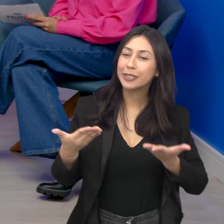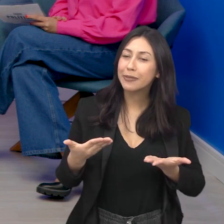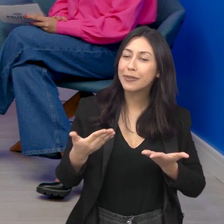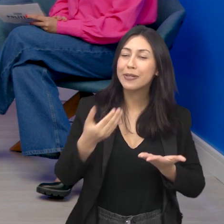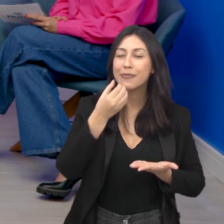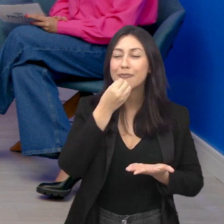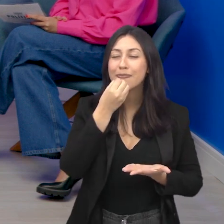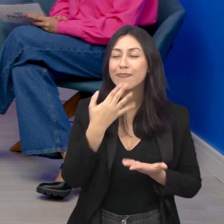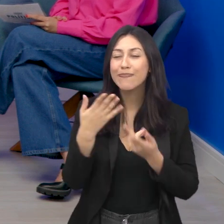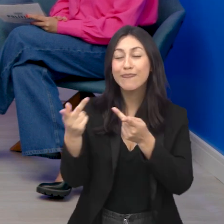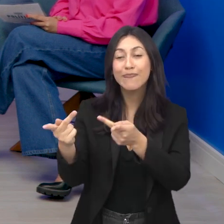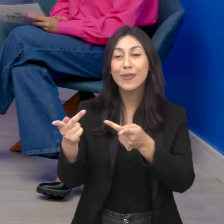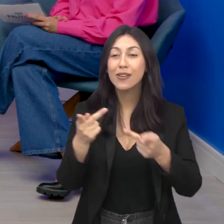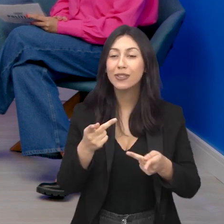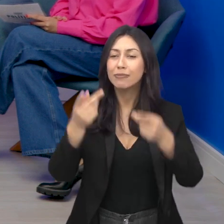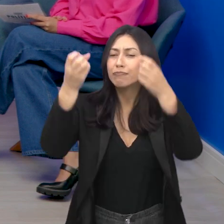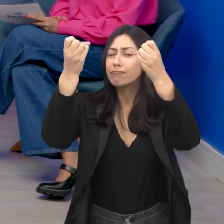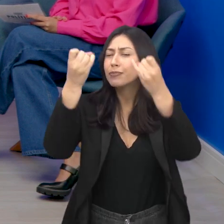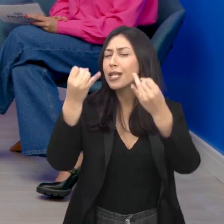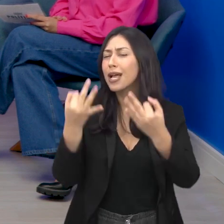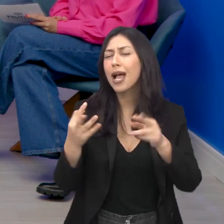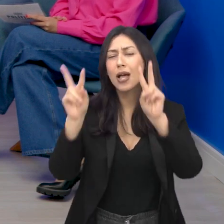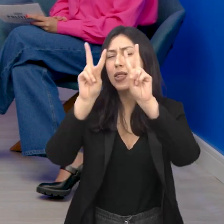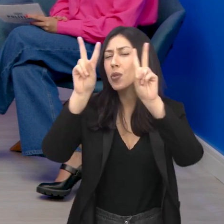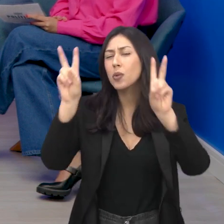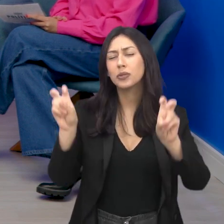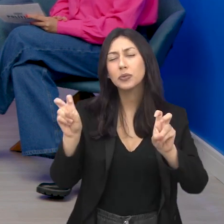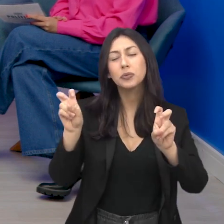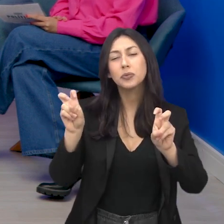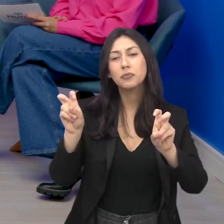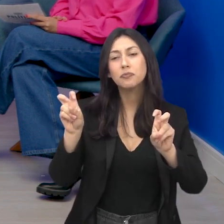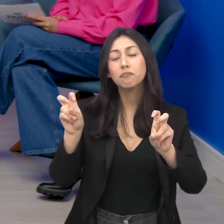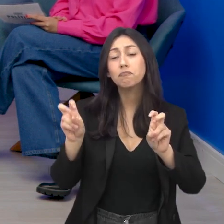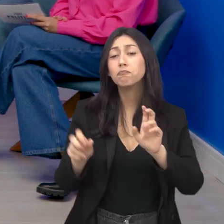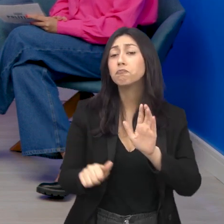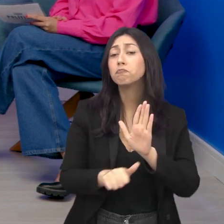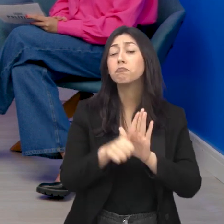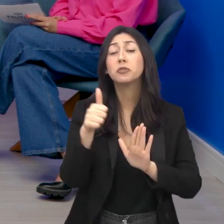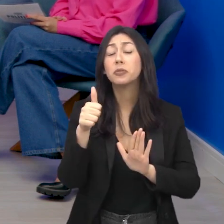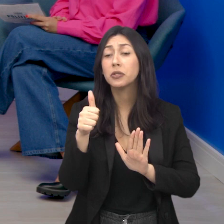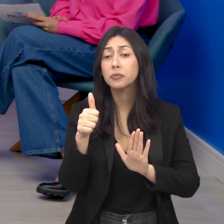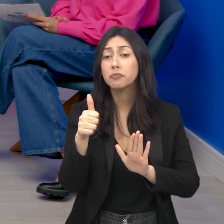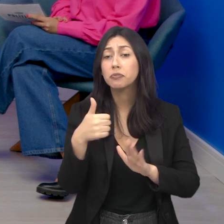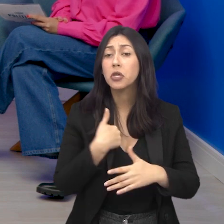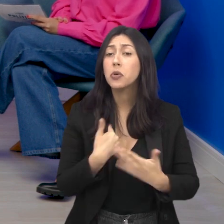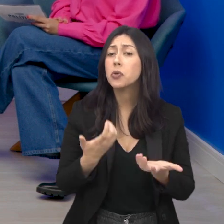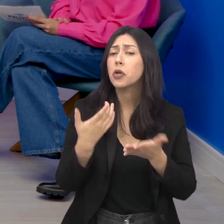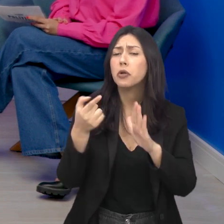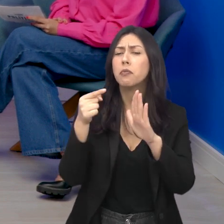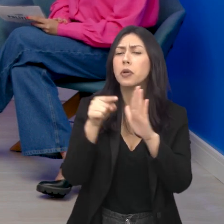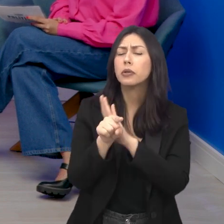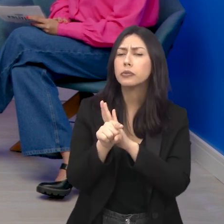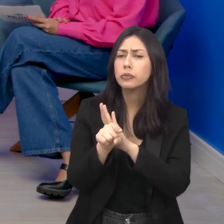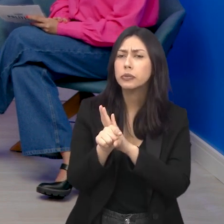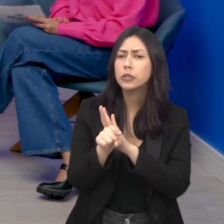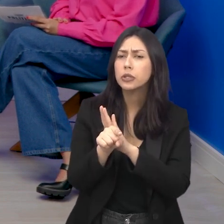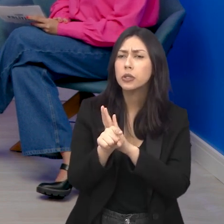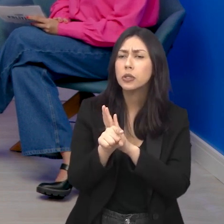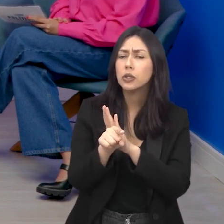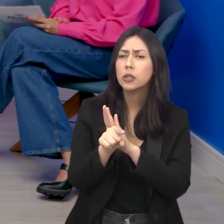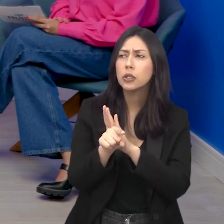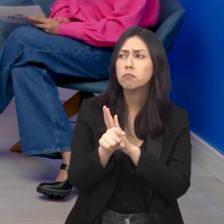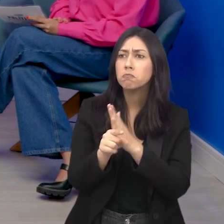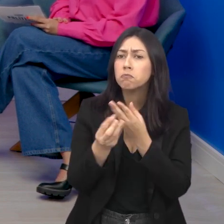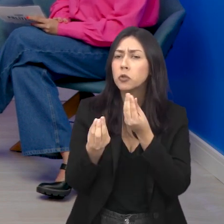aqui. Bem-vindo. Ampliar um pouco esse assunto, né? Falar um pouco mais a respeito. Primeiro de tudo, gostaria de perguntar para o senhor